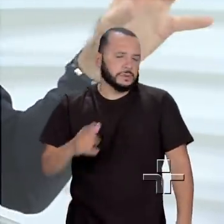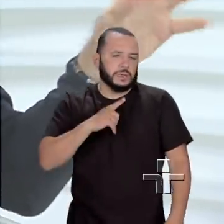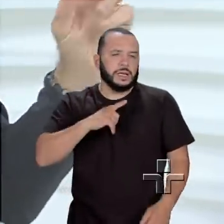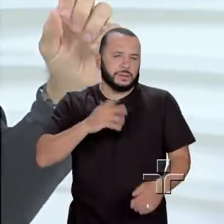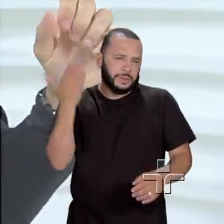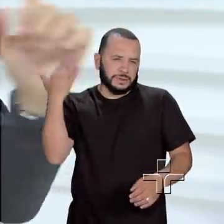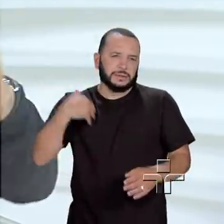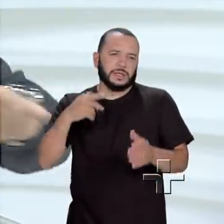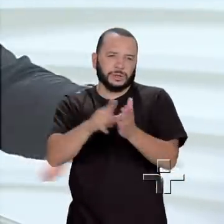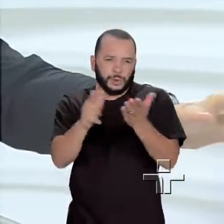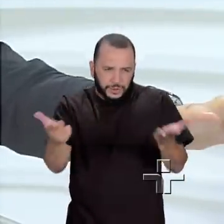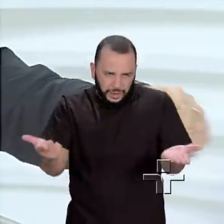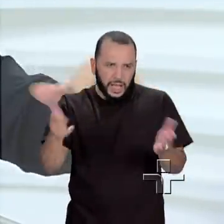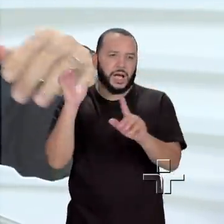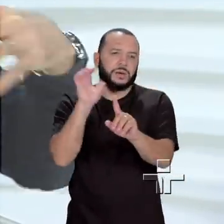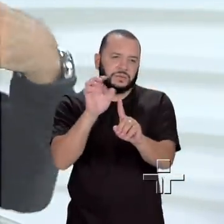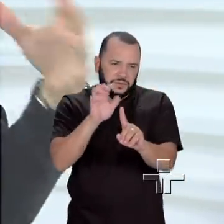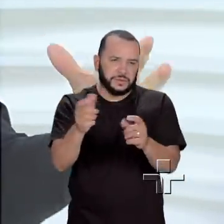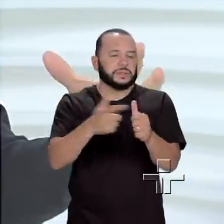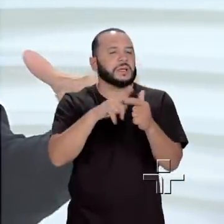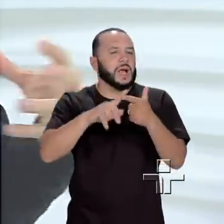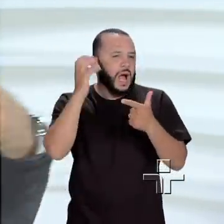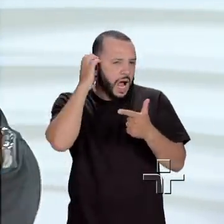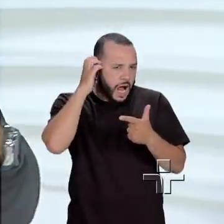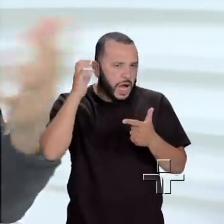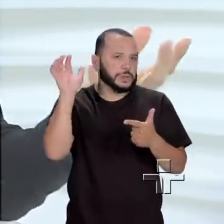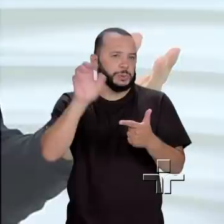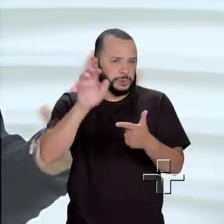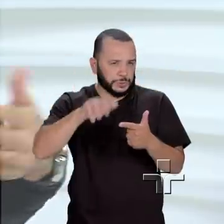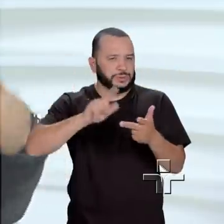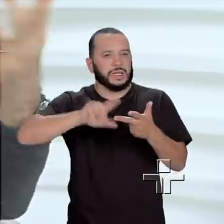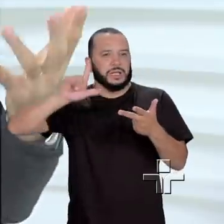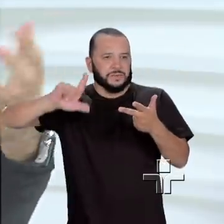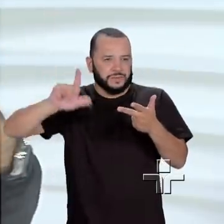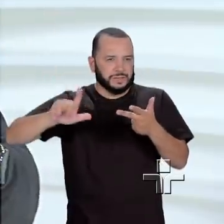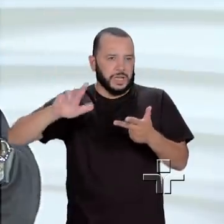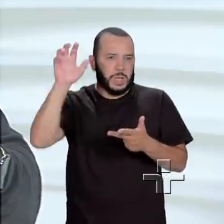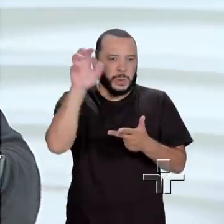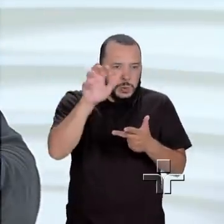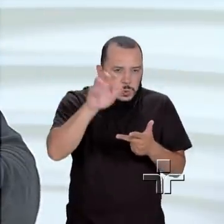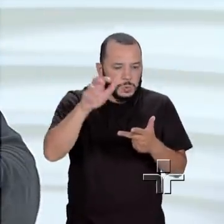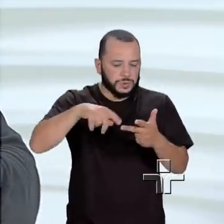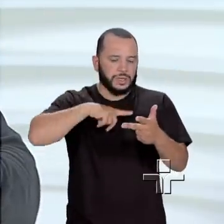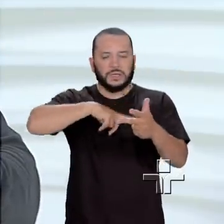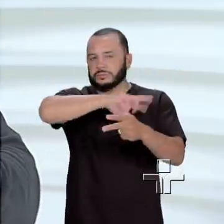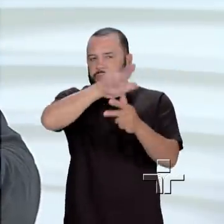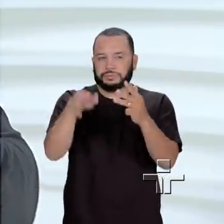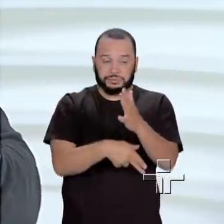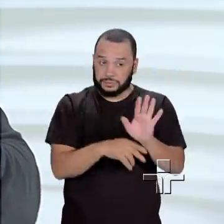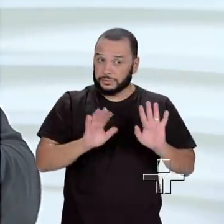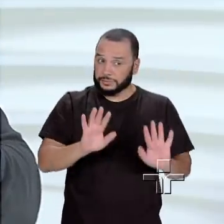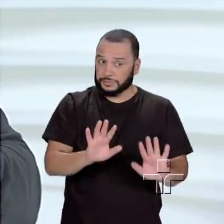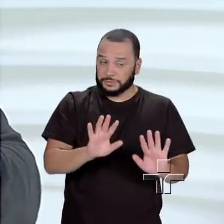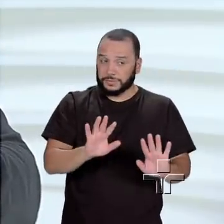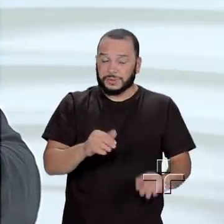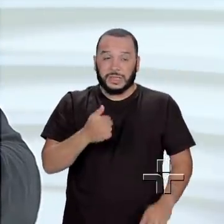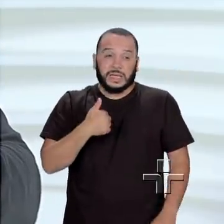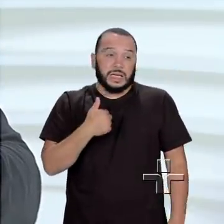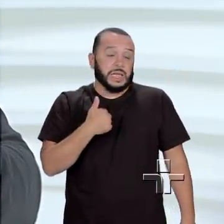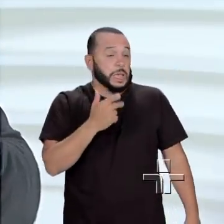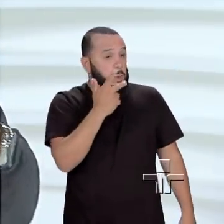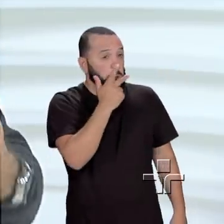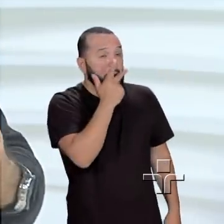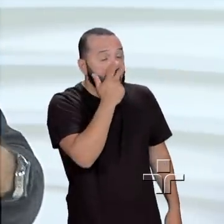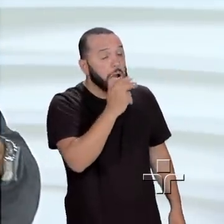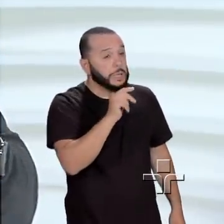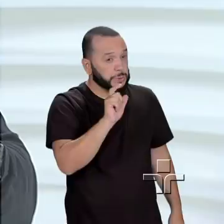jornais, rádio, televisão, opinião pessoal e crença ou visão política de mundo, tá certo? Eu não acho, em particular,